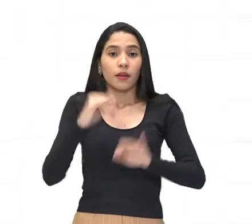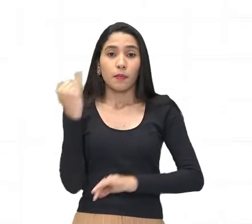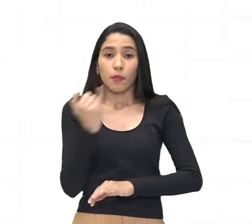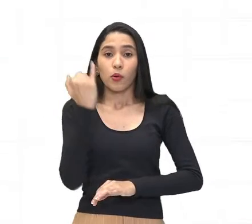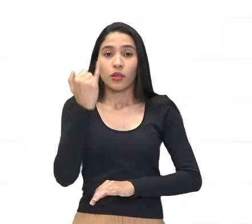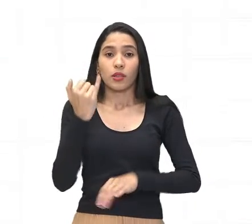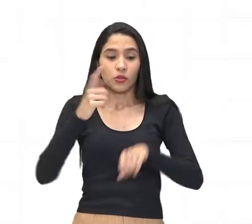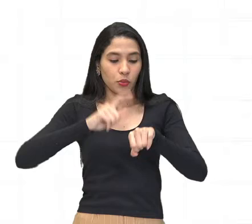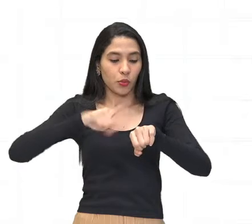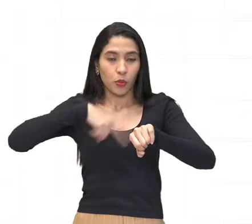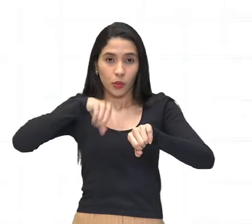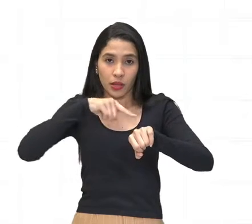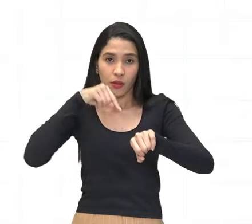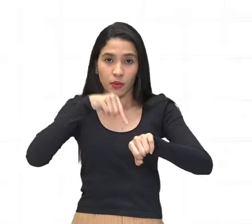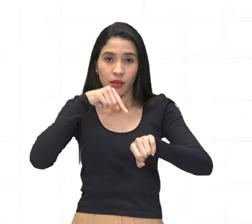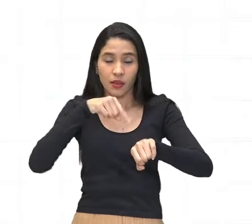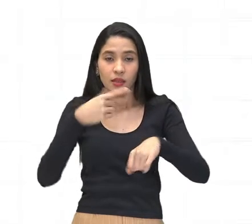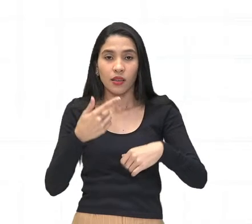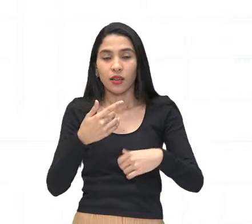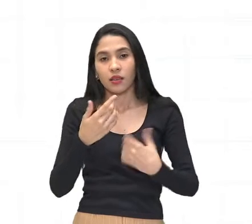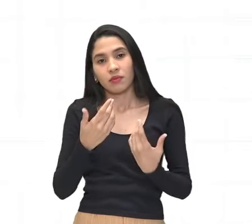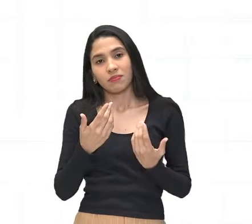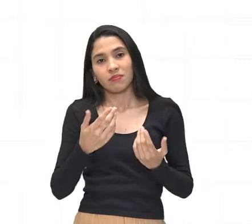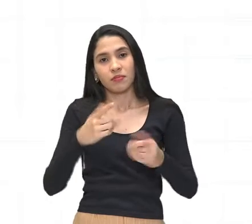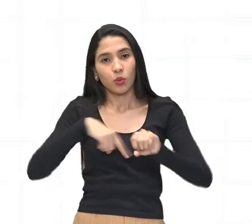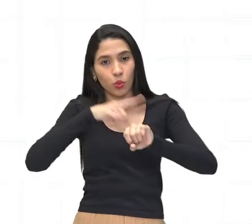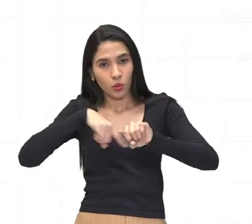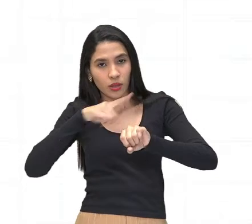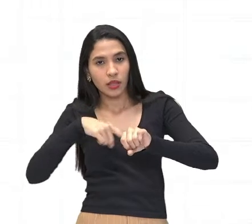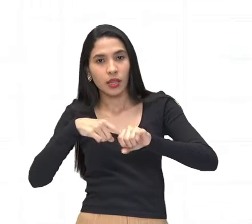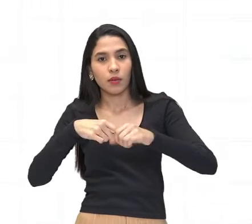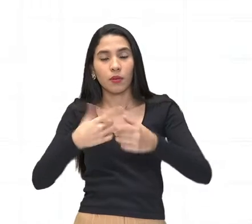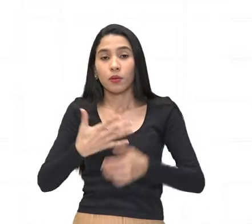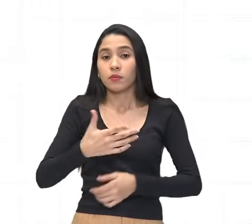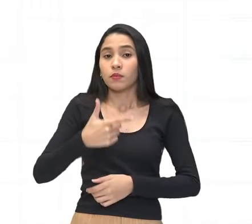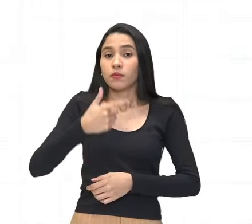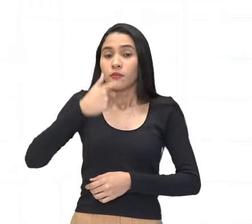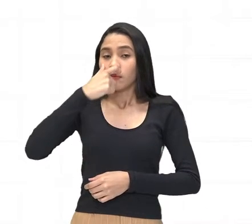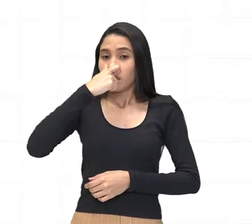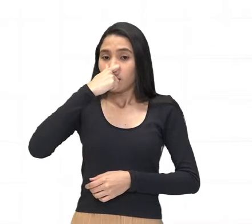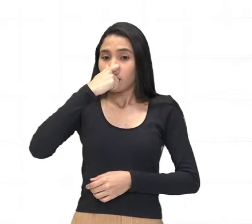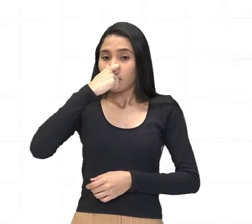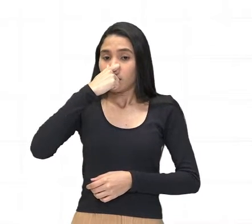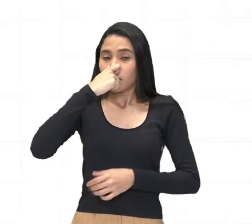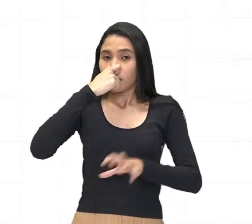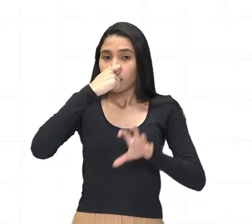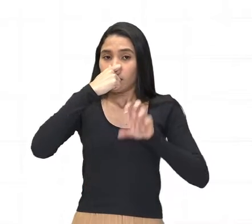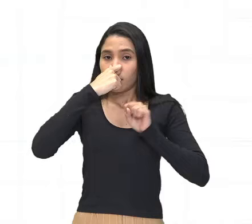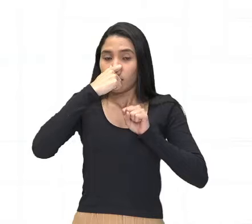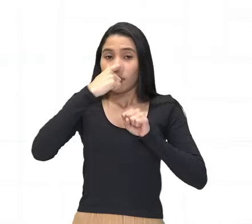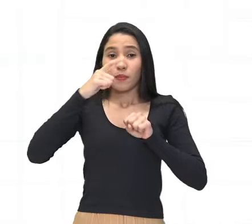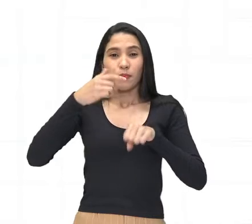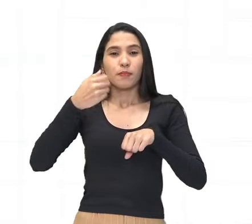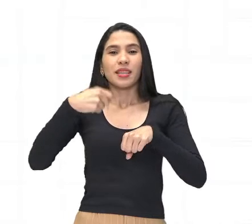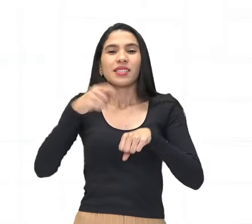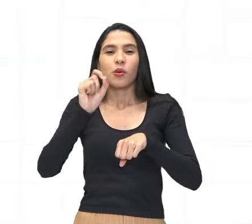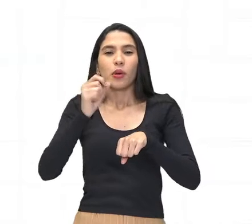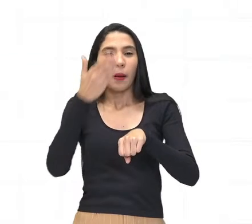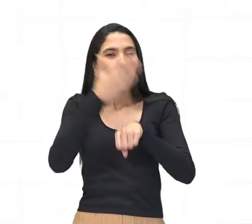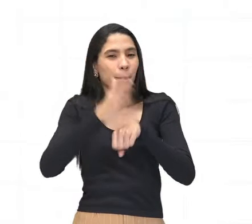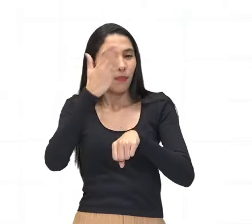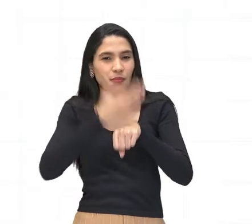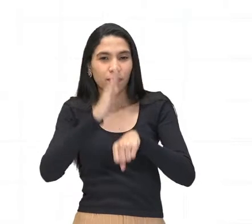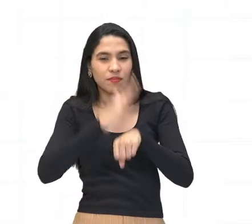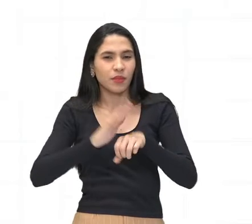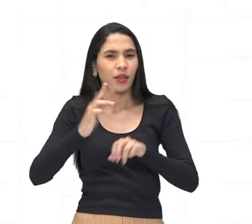esse tempo que eles ficam com essa respiração presa é por treinamento, não é comum,